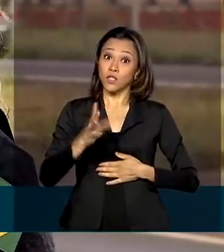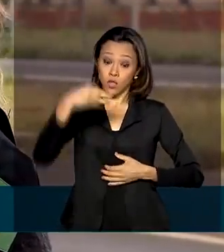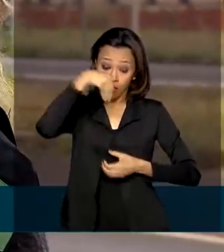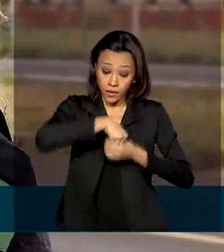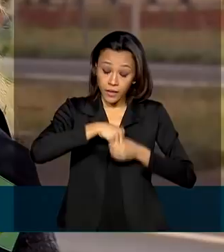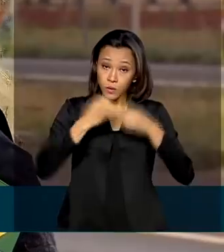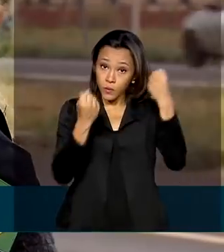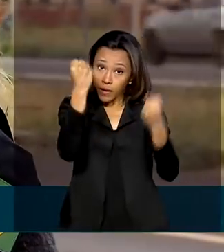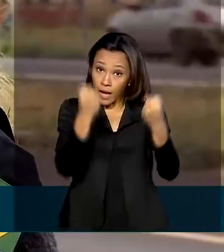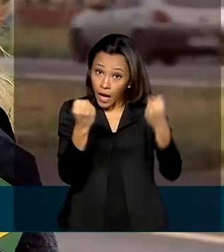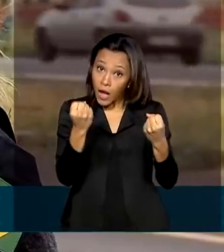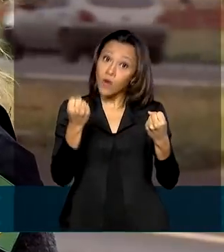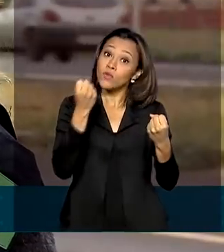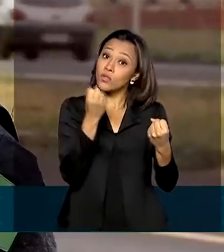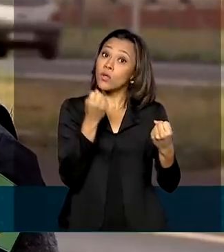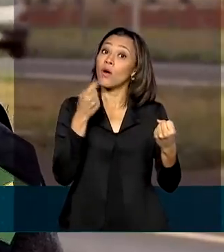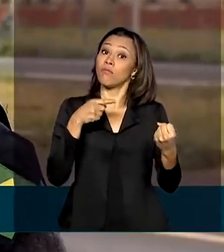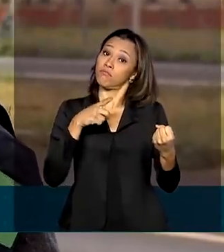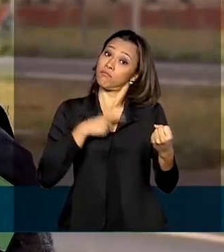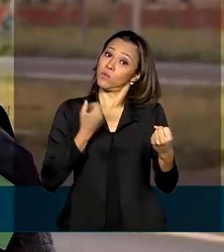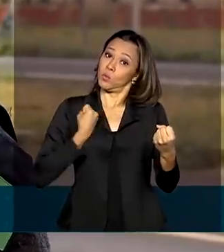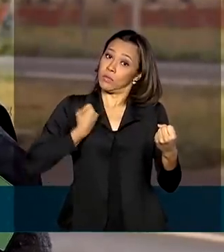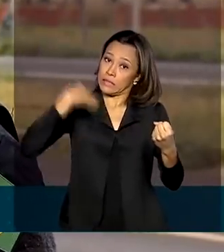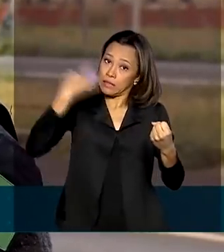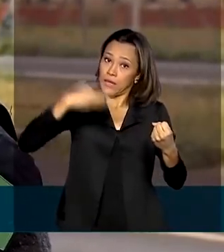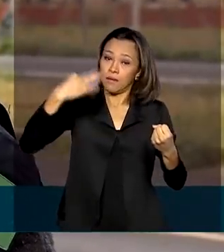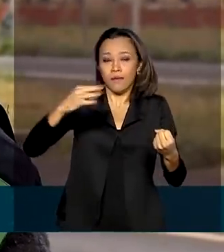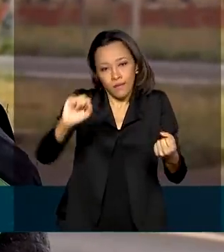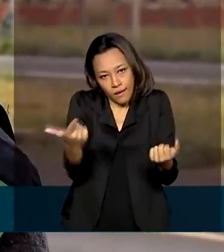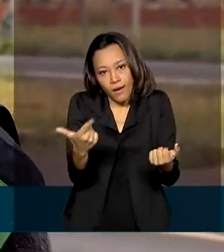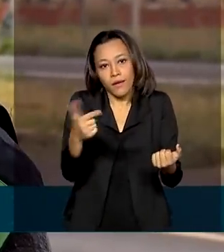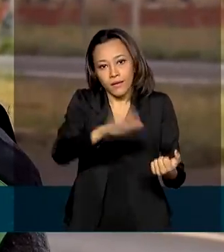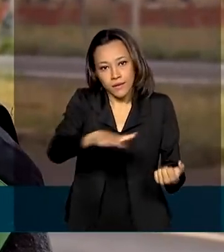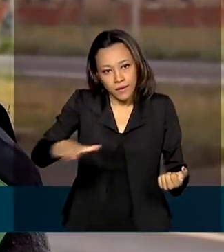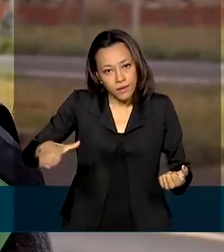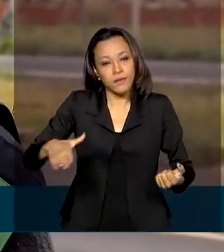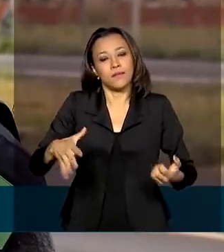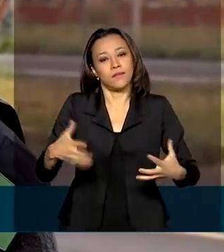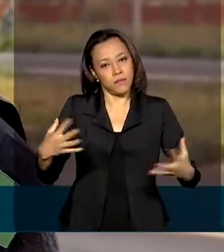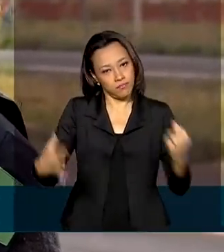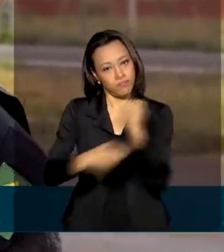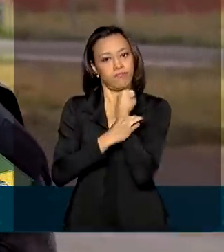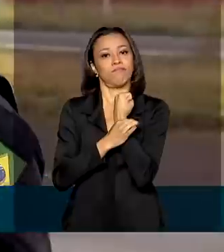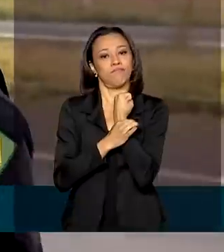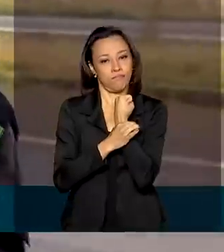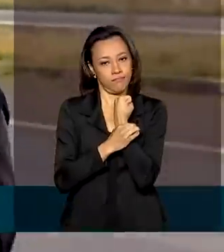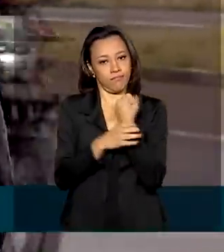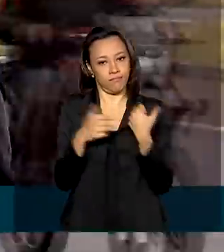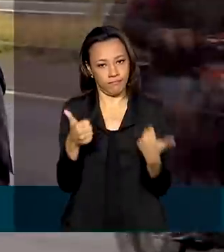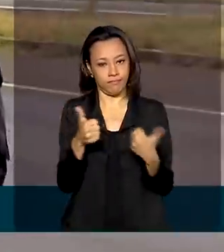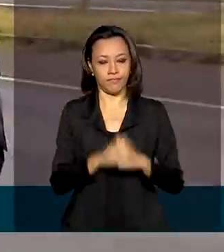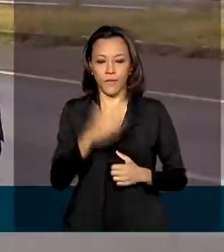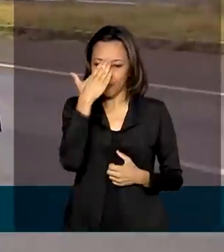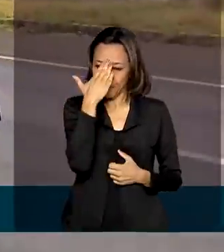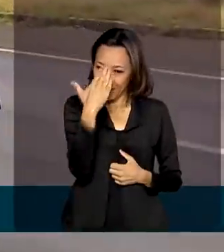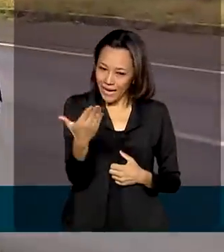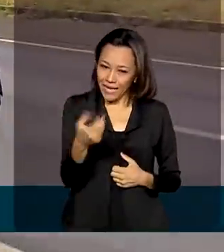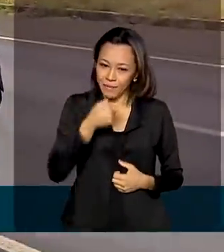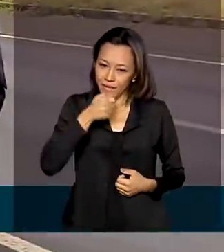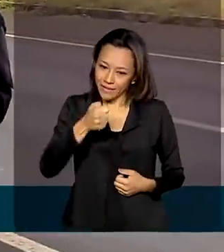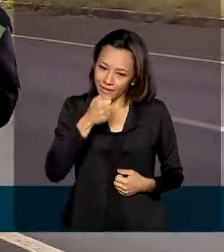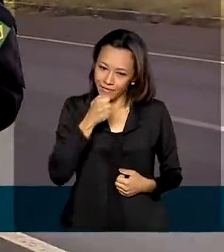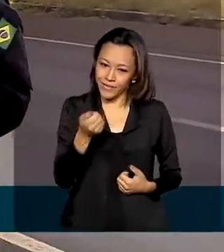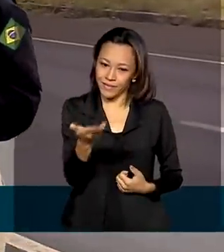quantidade de pessoas que ele comporta, né? E as crianças, claro, sempre com sistema de retenção adequado. Pâmela, obrigada pela entrevista ao vivo